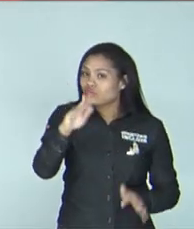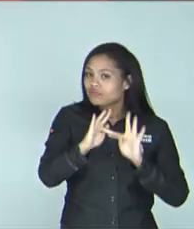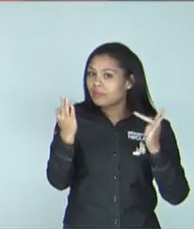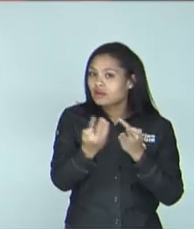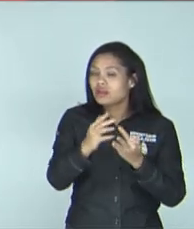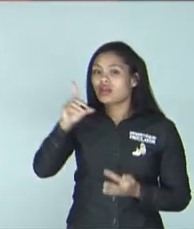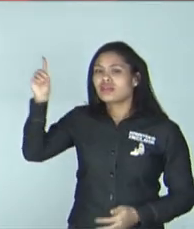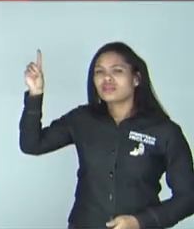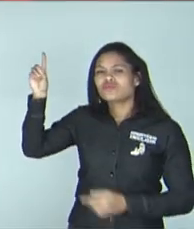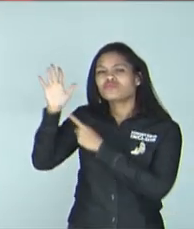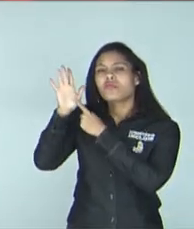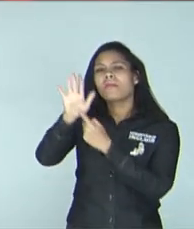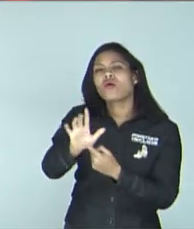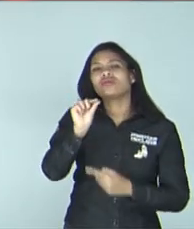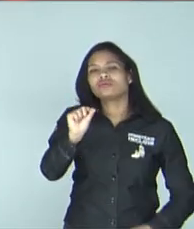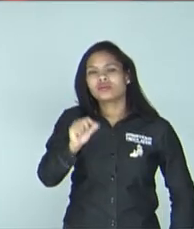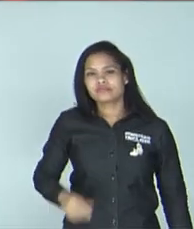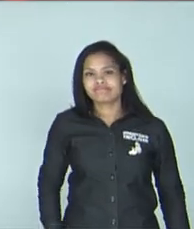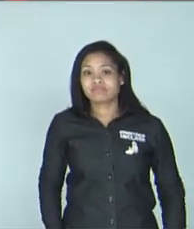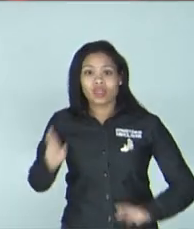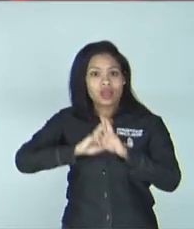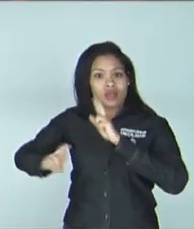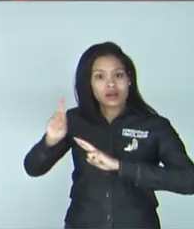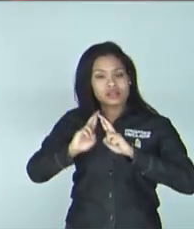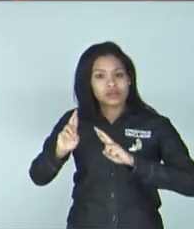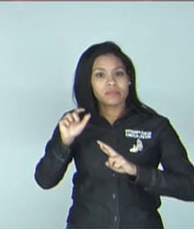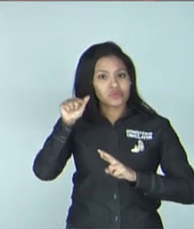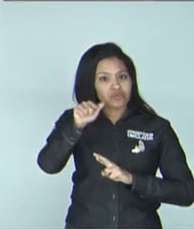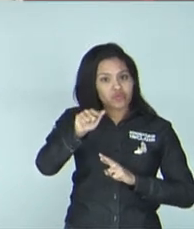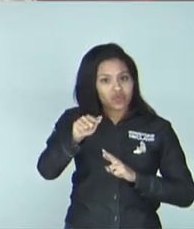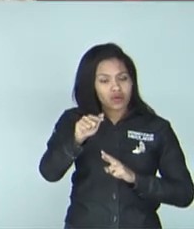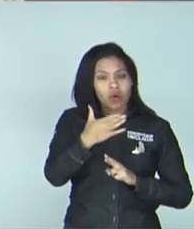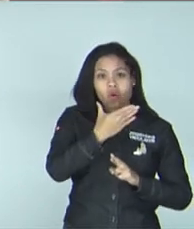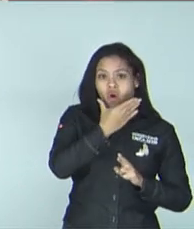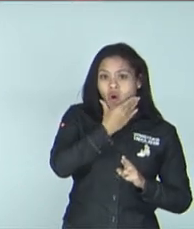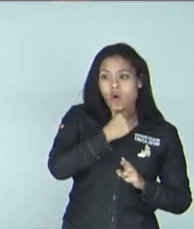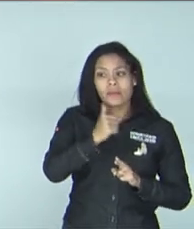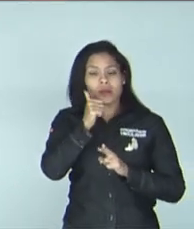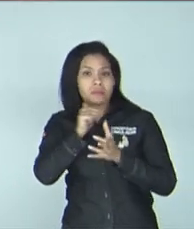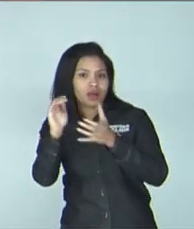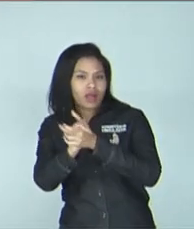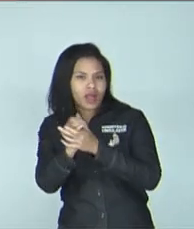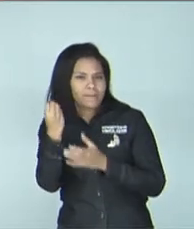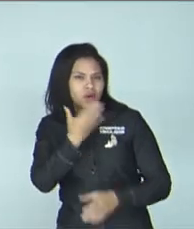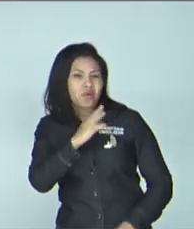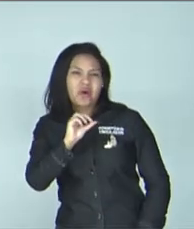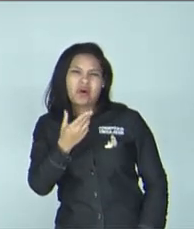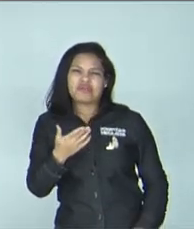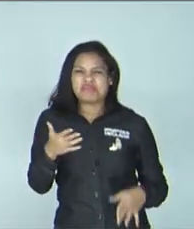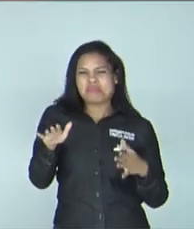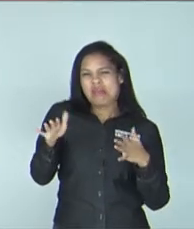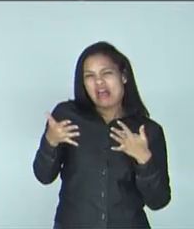o renascimento que eu tô uma mulher é bom oi ou é meio o meio sem